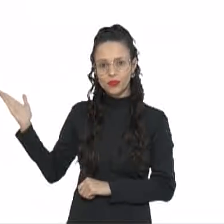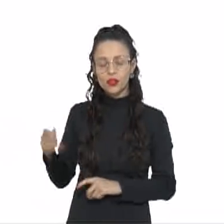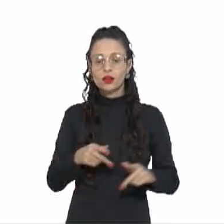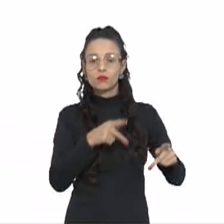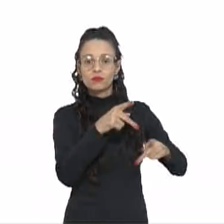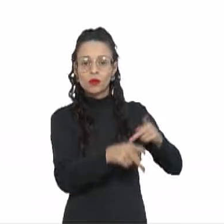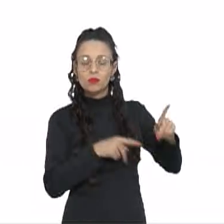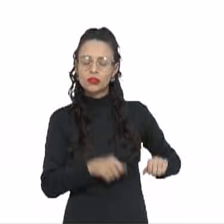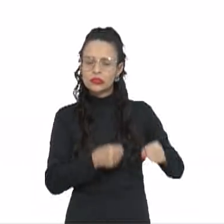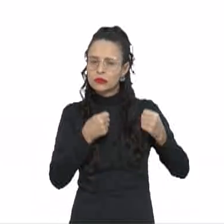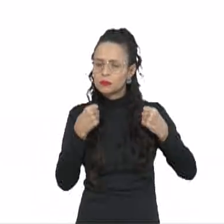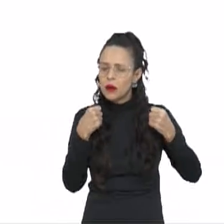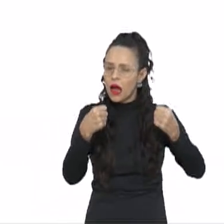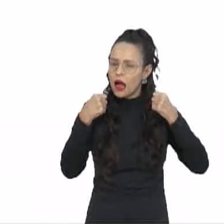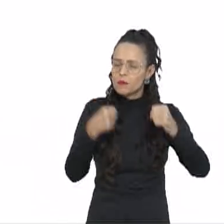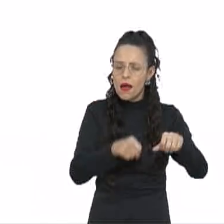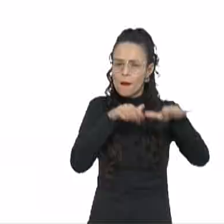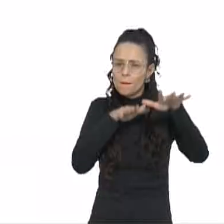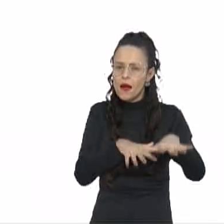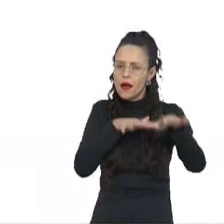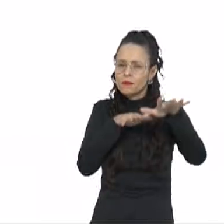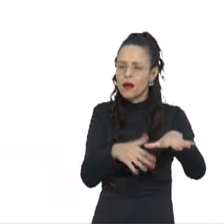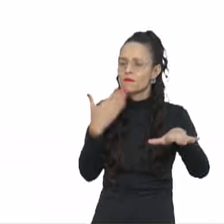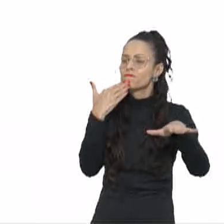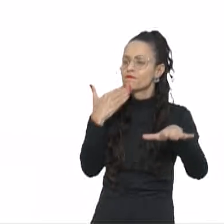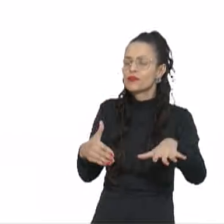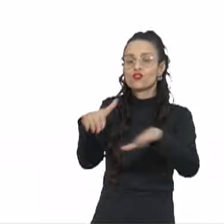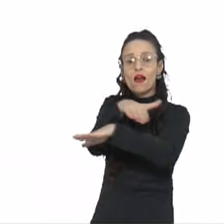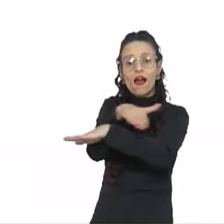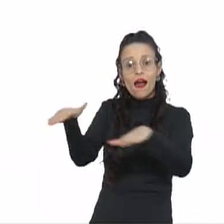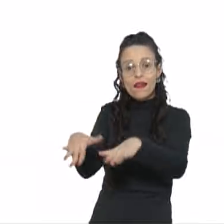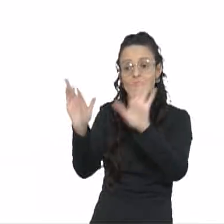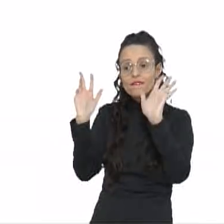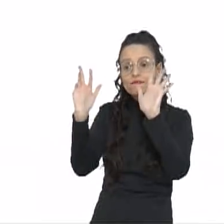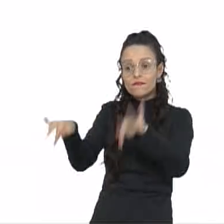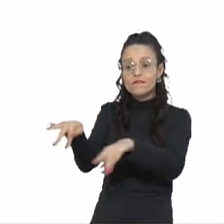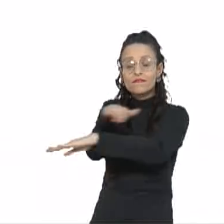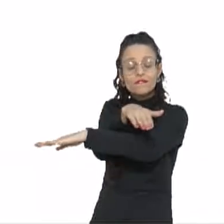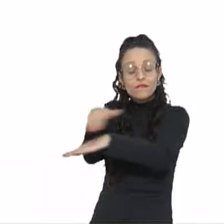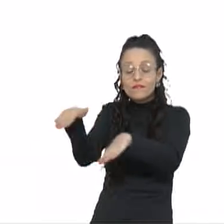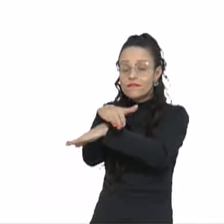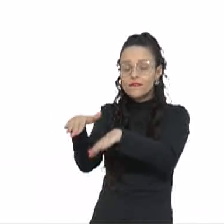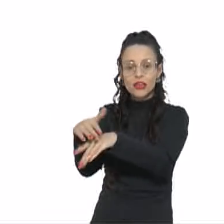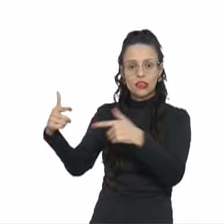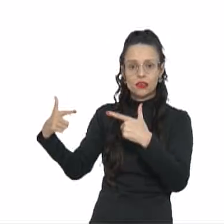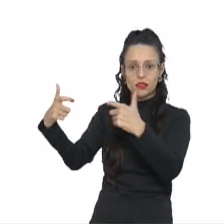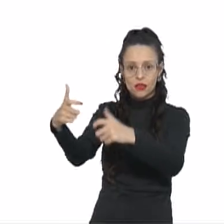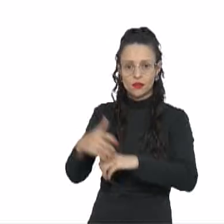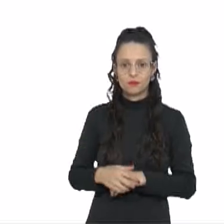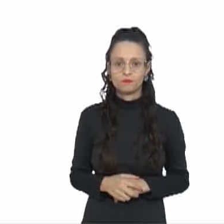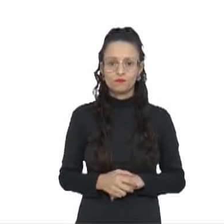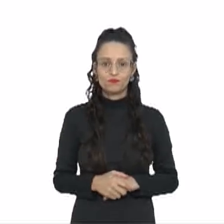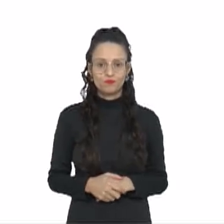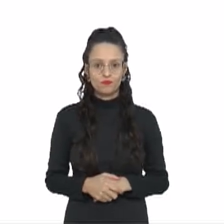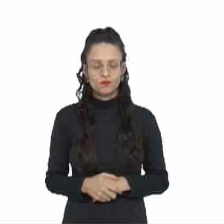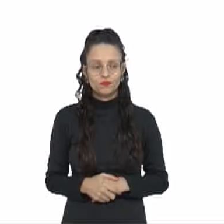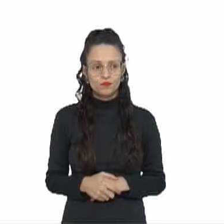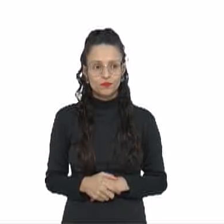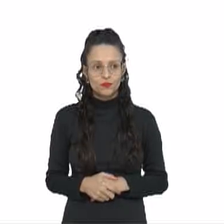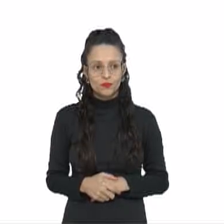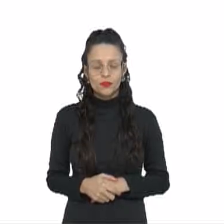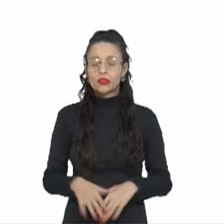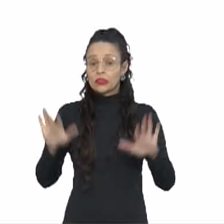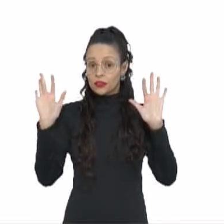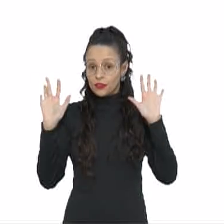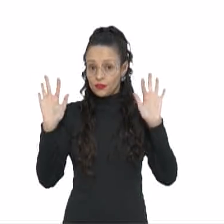população protestando pelo fim da guerra agora, para parar a guerra imediatamente. Fim